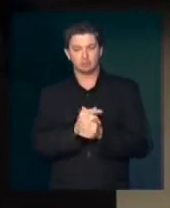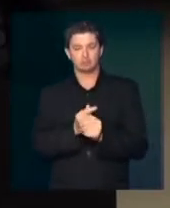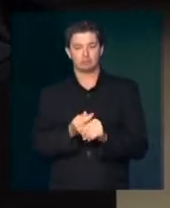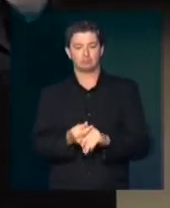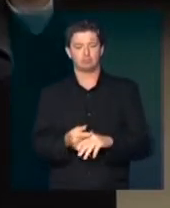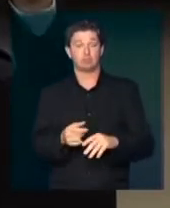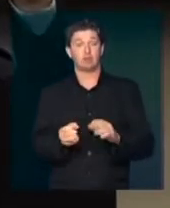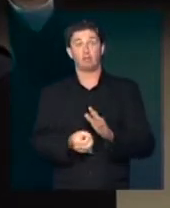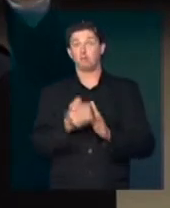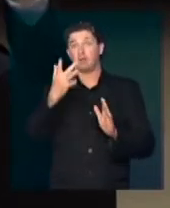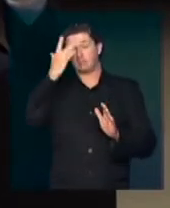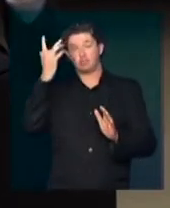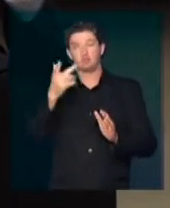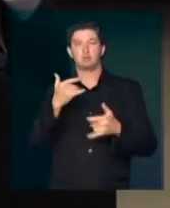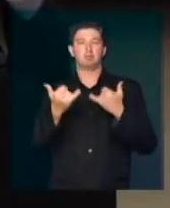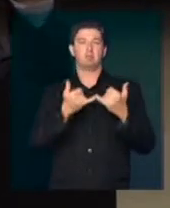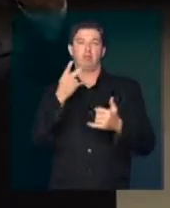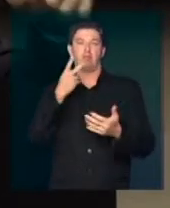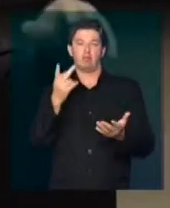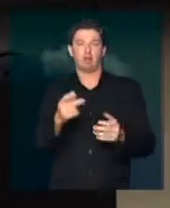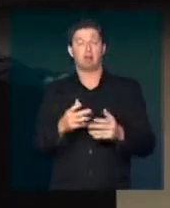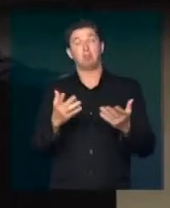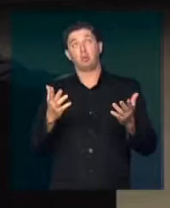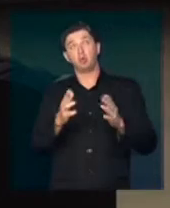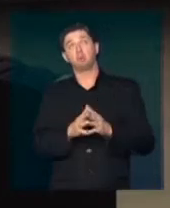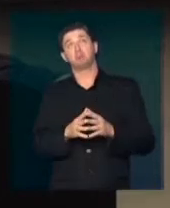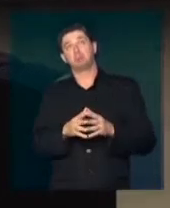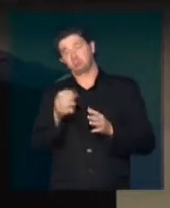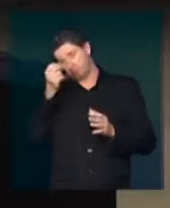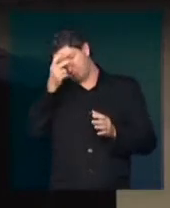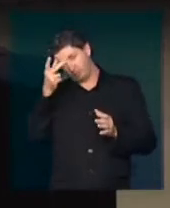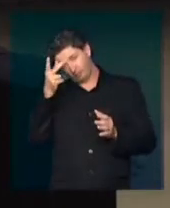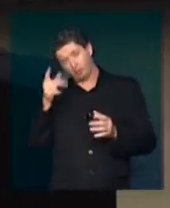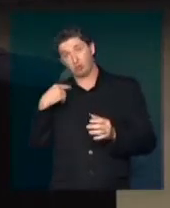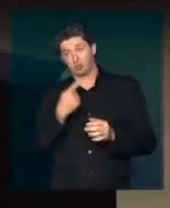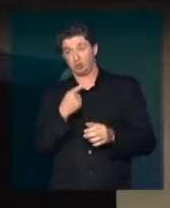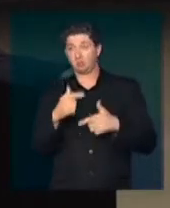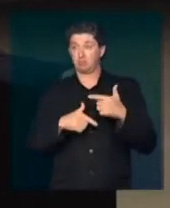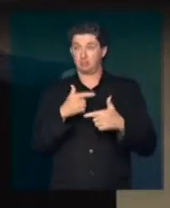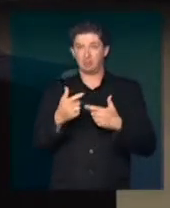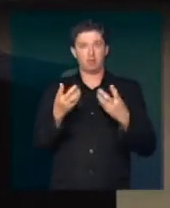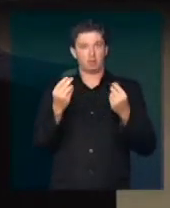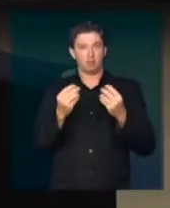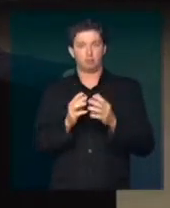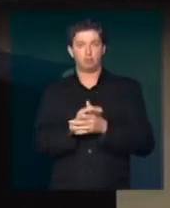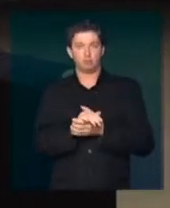os muitos dizem, brincando, poxa vida, prefeito, nós estamos trabalhando muito.